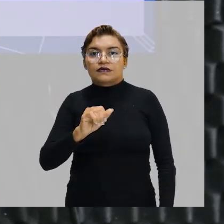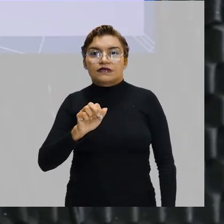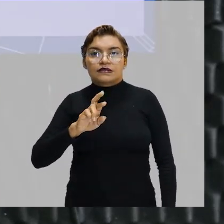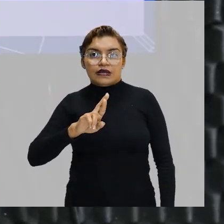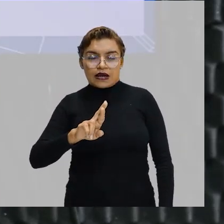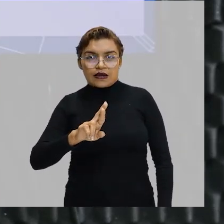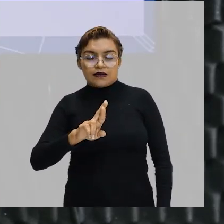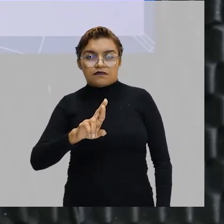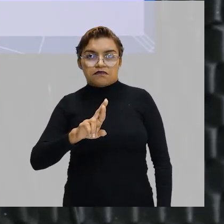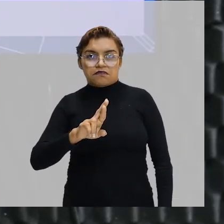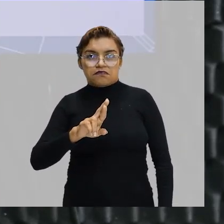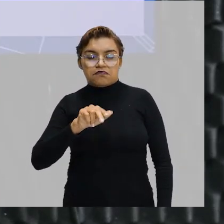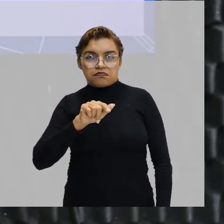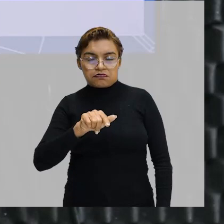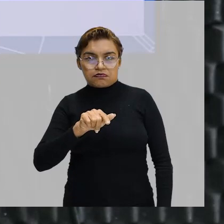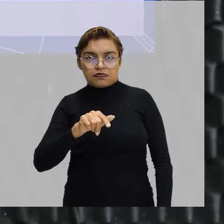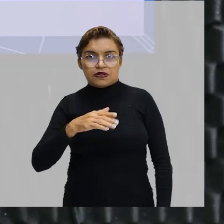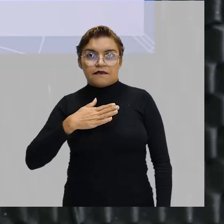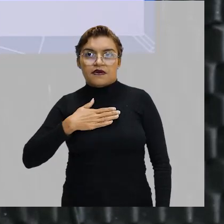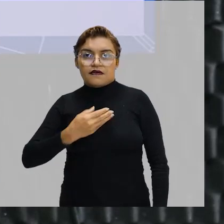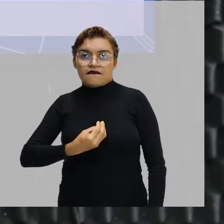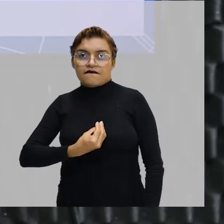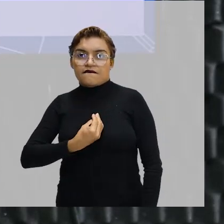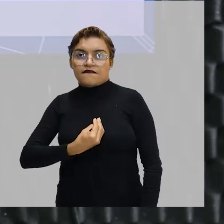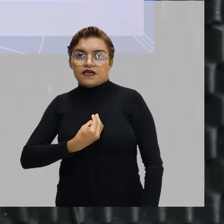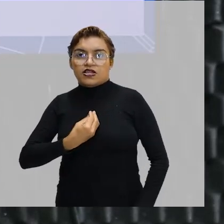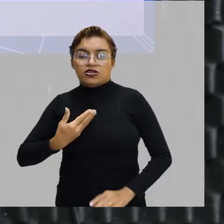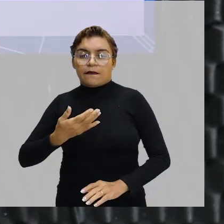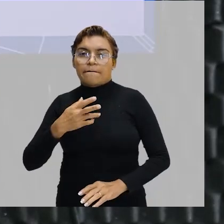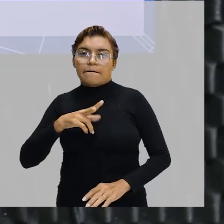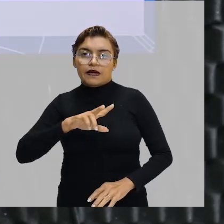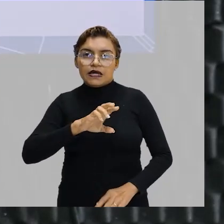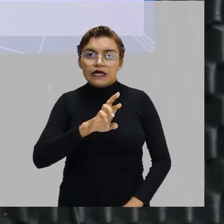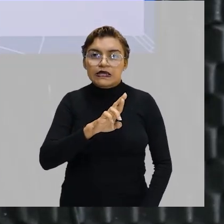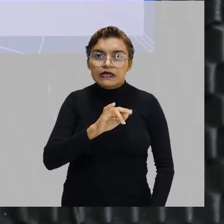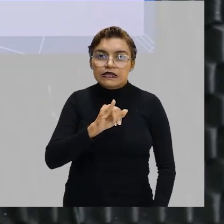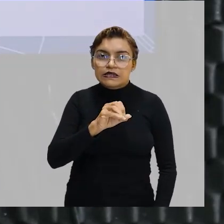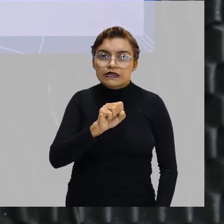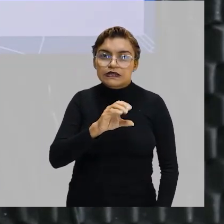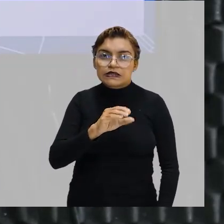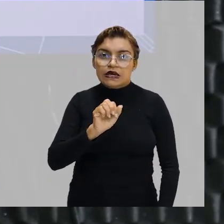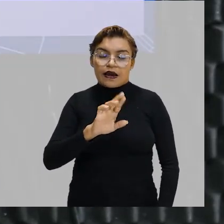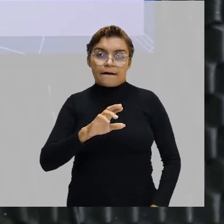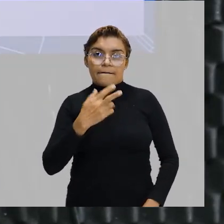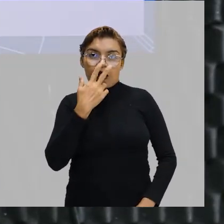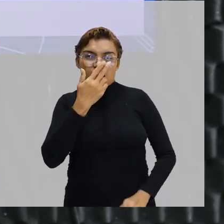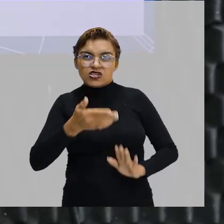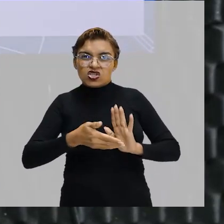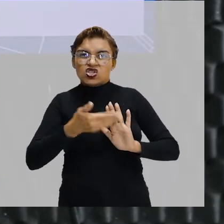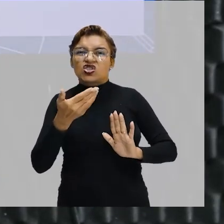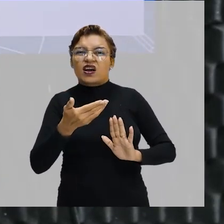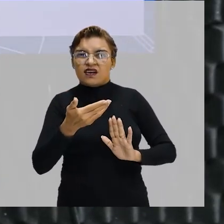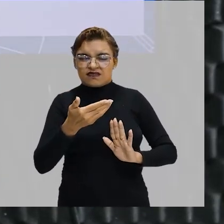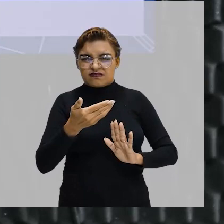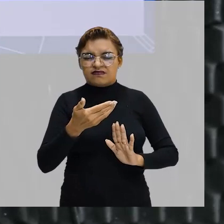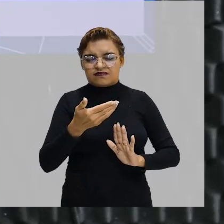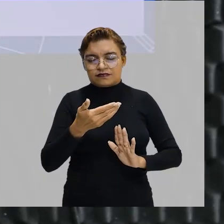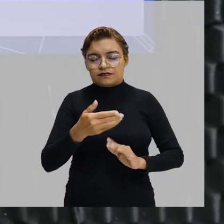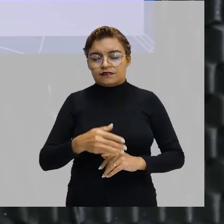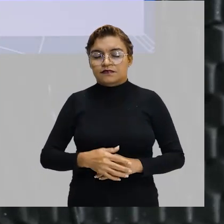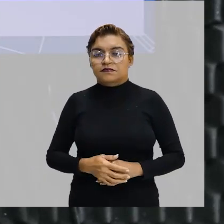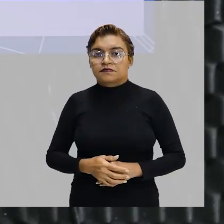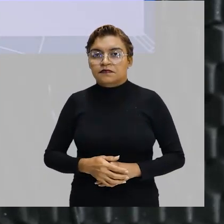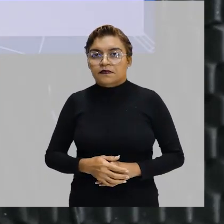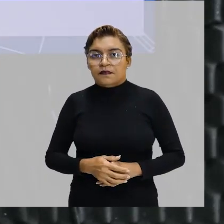como um verbo só, né? Quando eu tenho uma locução, eu vou classificá-la como um verbo apenas, uma